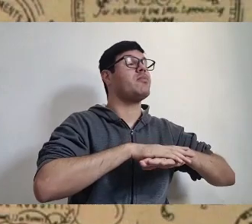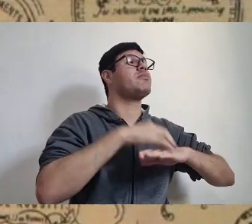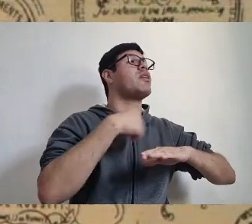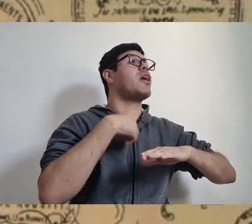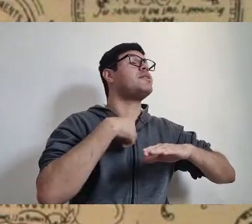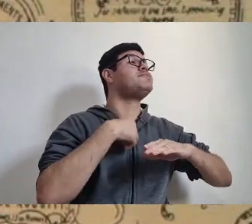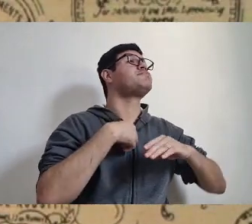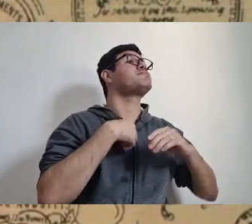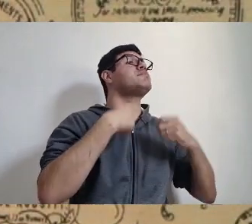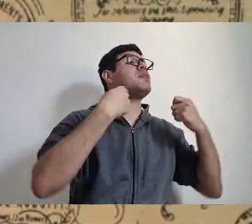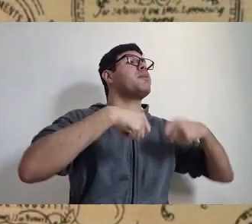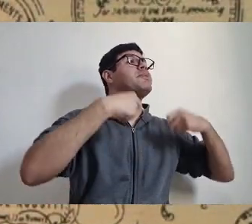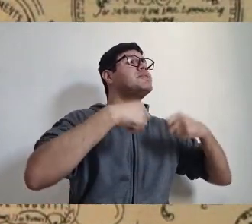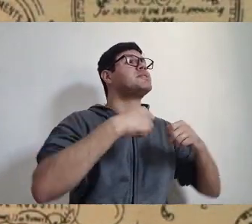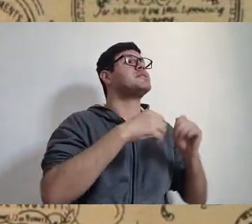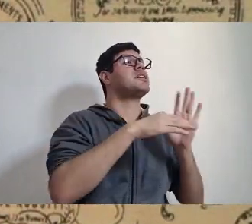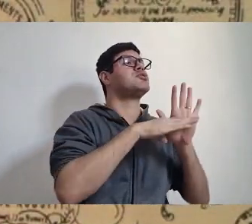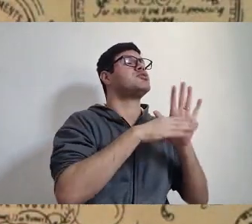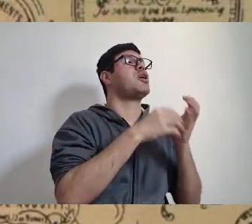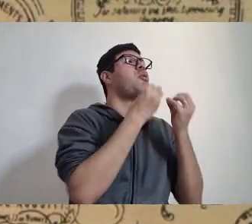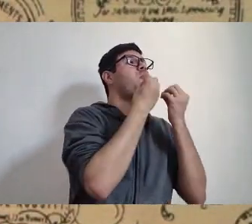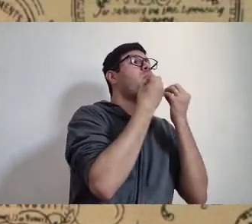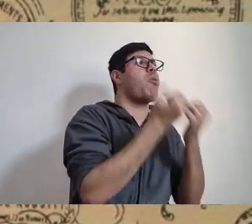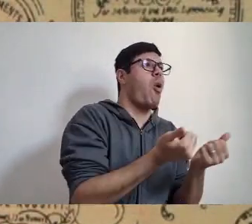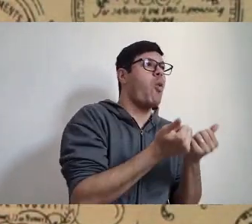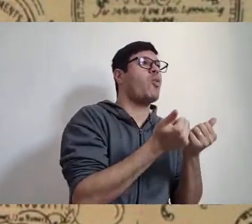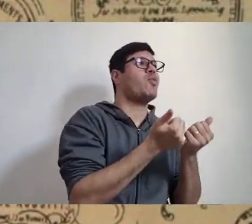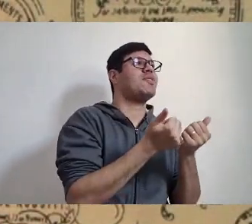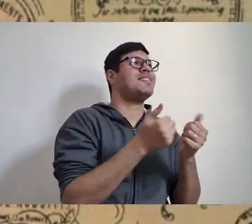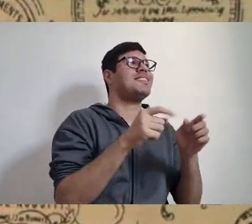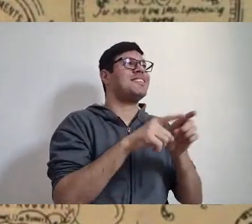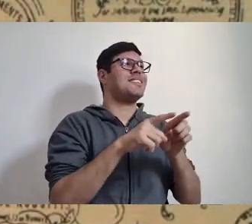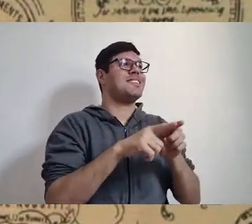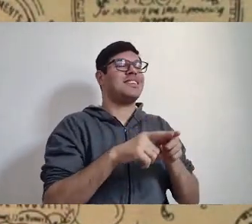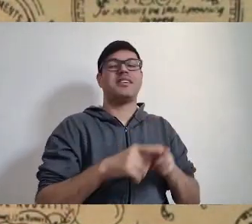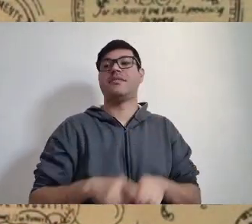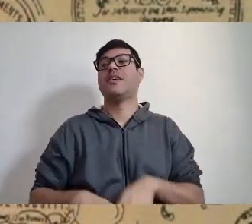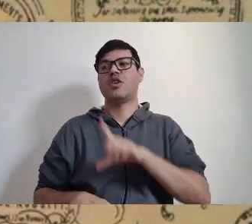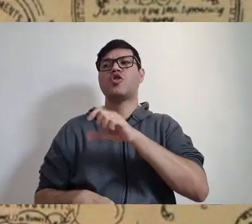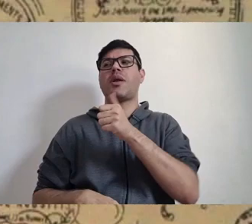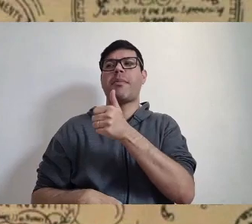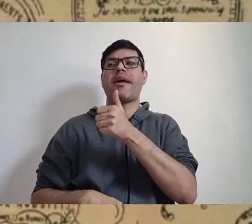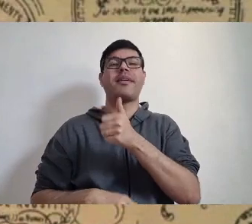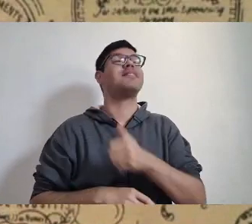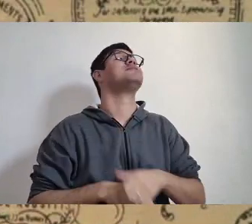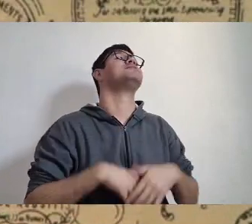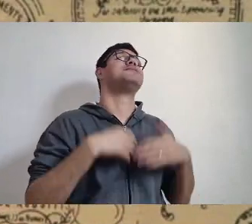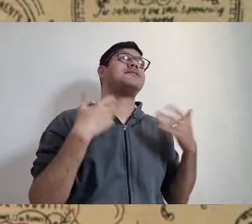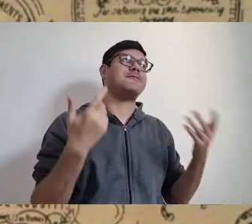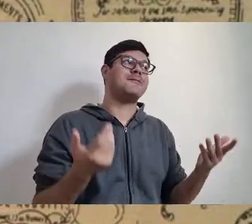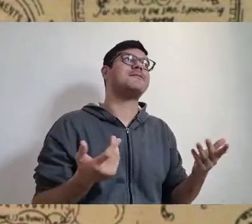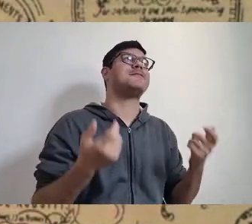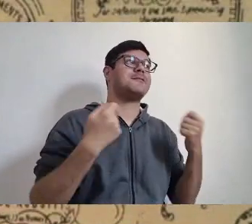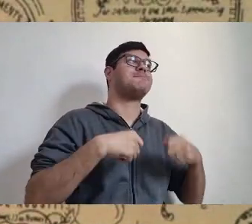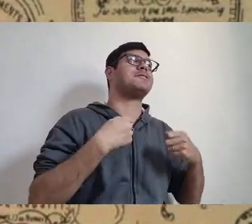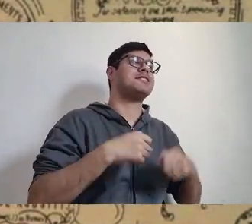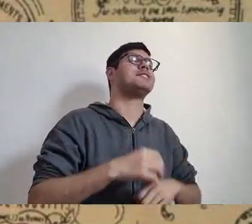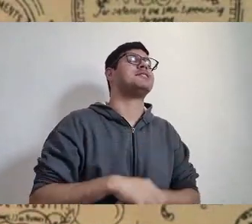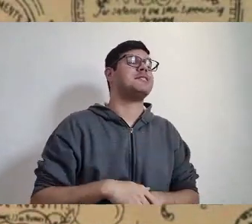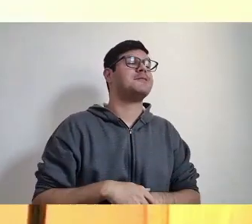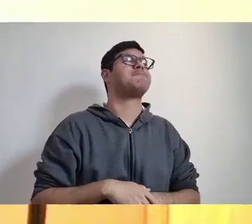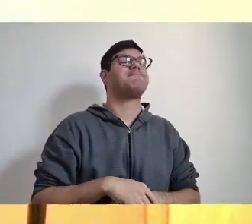tem que ter assessores bons. Sim. Tem Né? que escolher bem. Exatamente. Mas você tem que saber tudo o que você está fazendo. Não pode